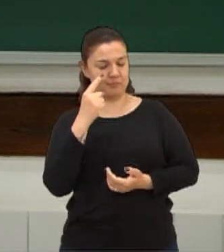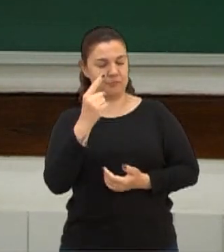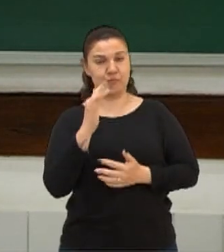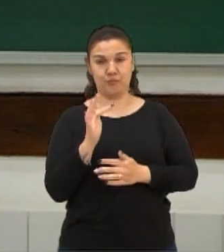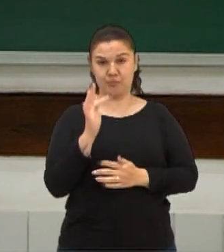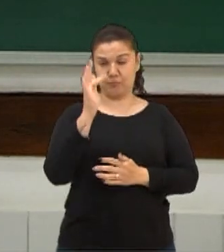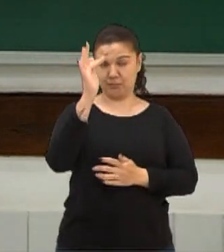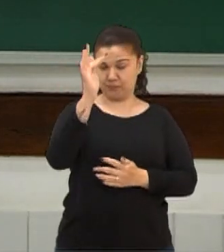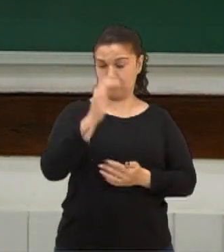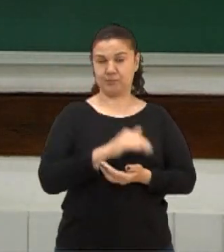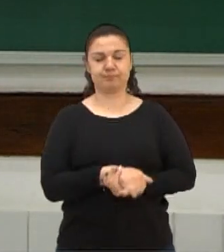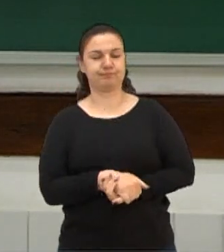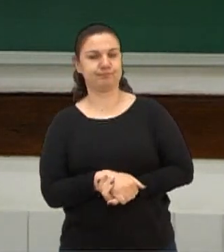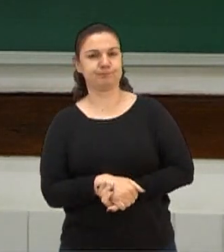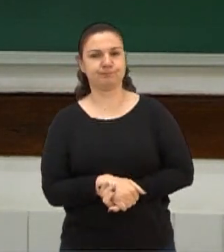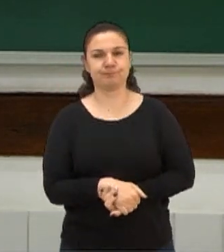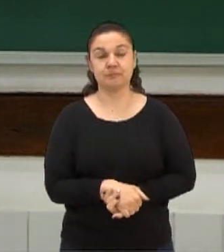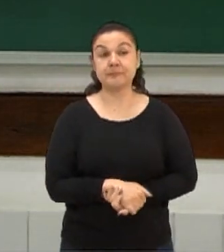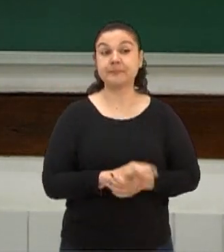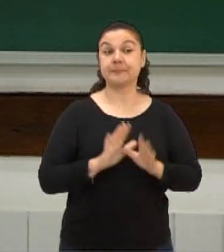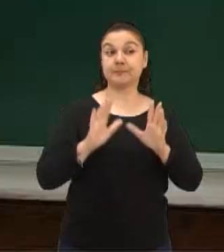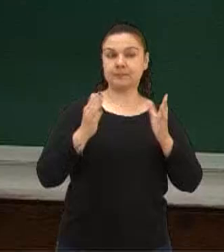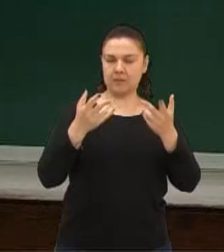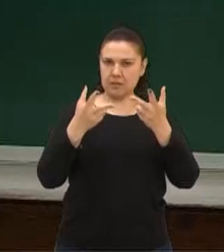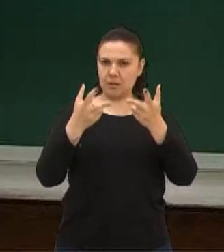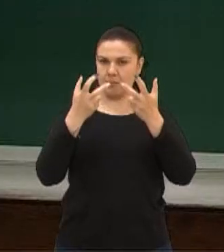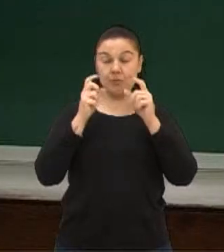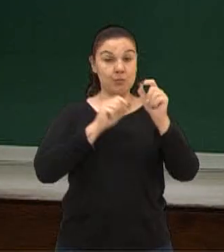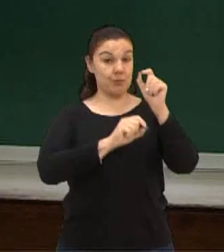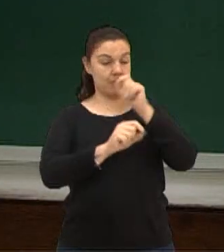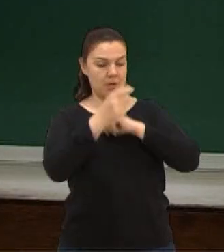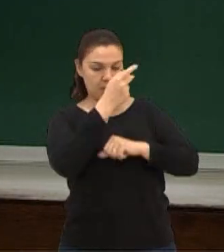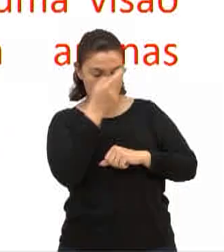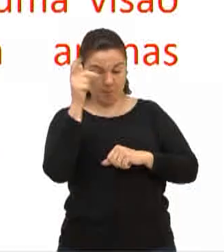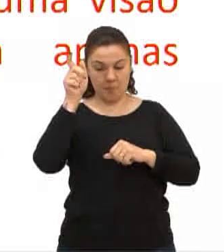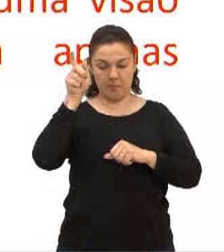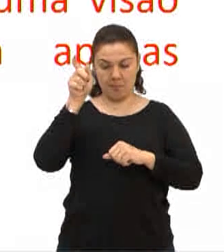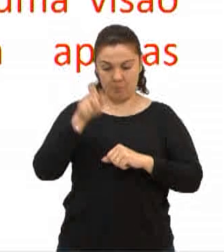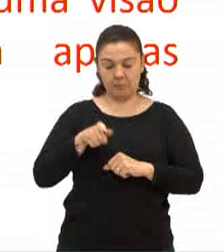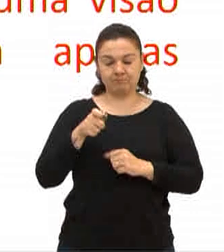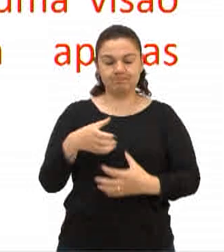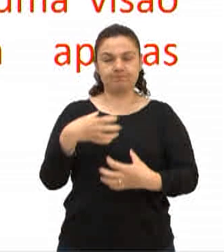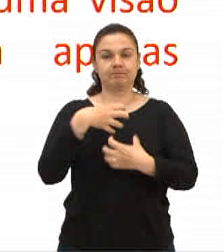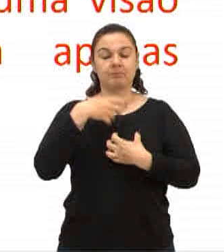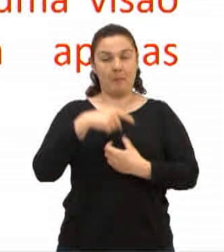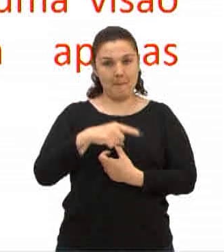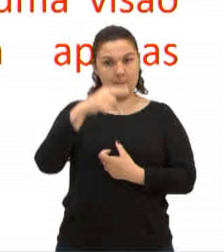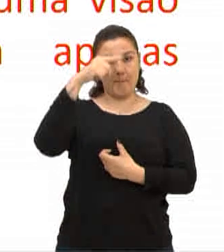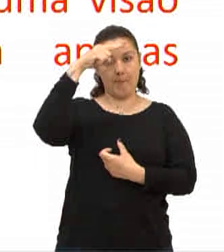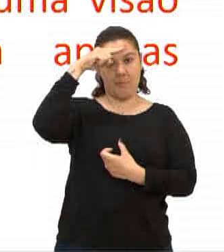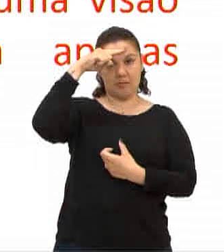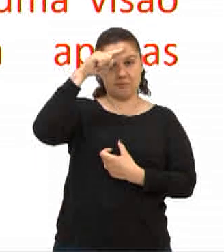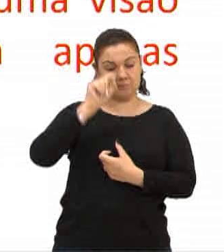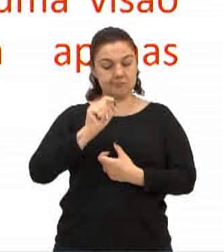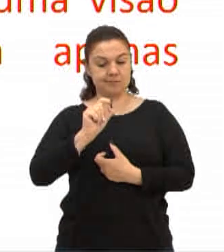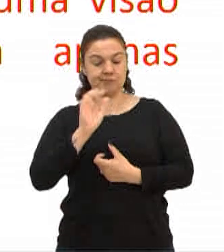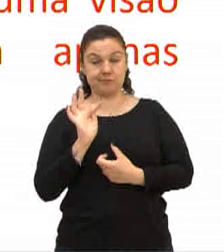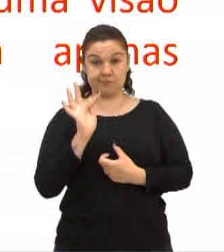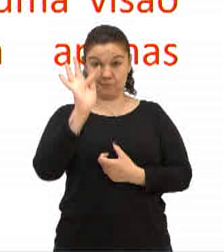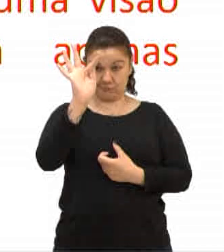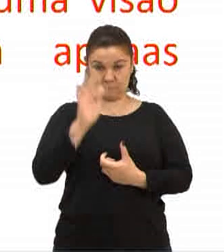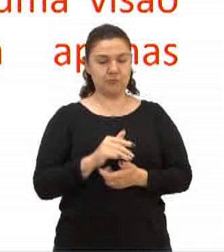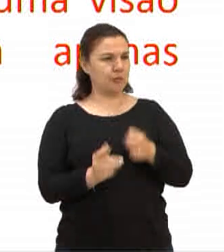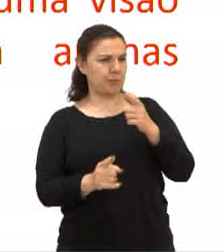no futuro, ok? É possível compreender que o eu lírico possui uma visão pessimista do